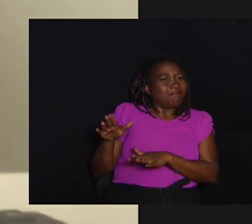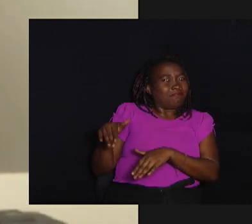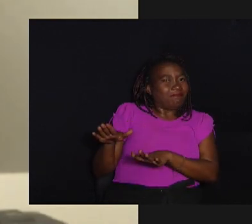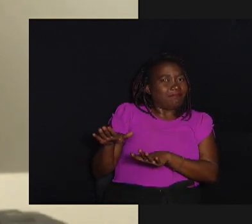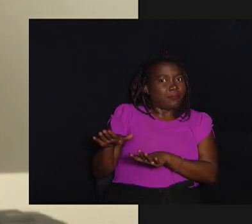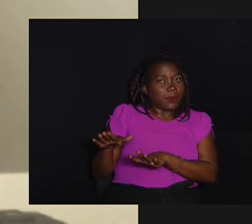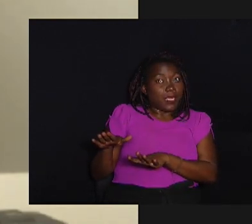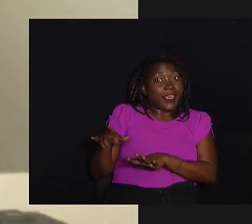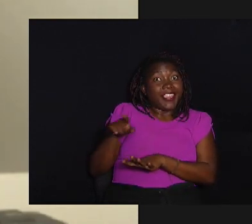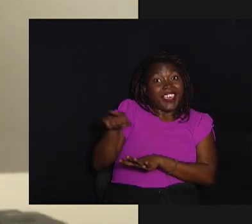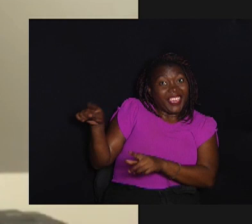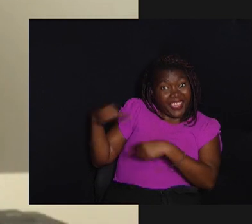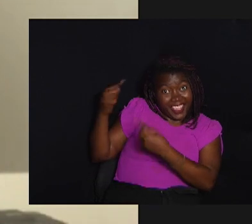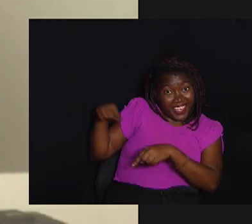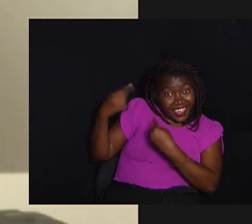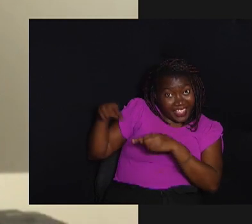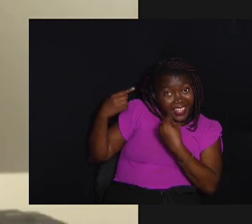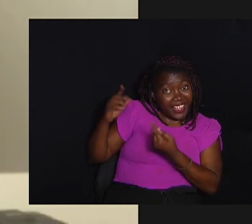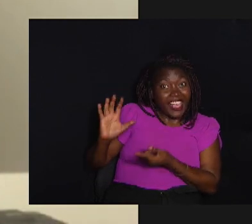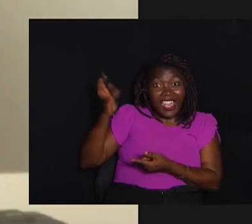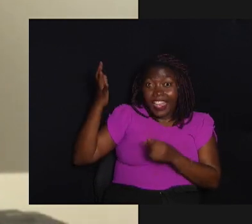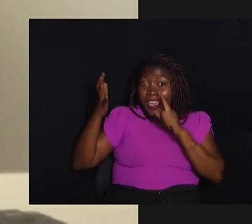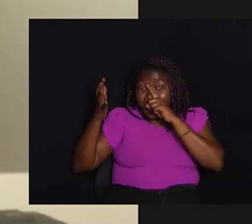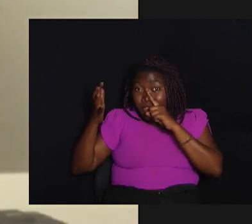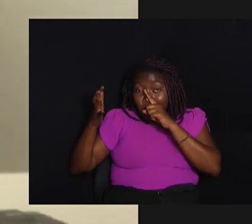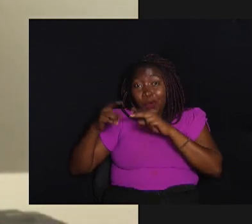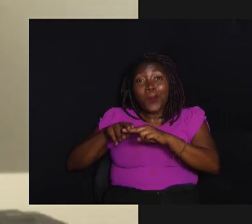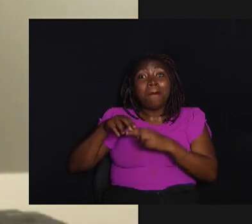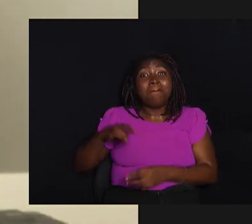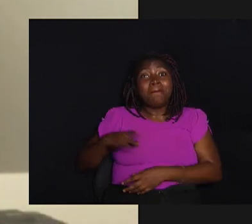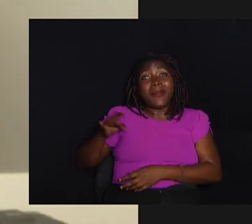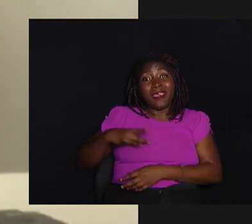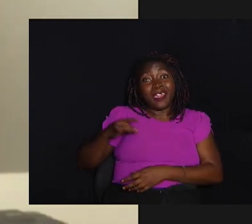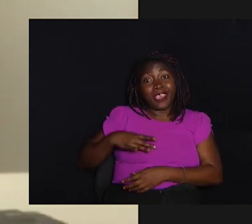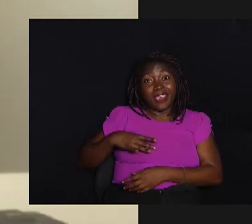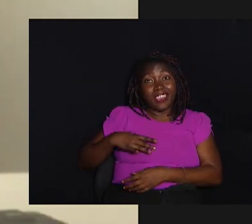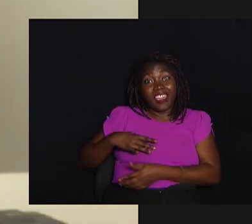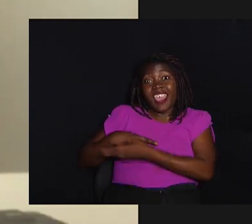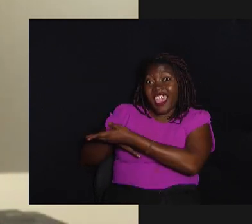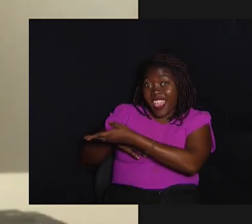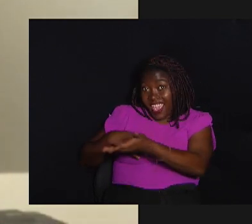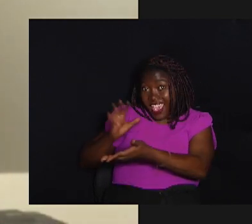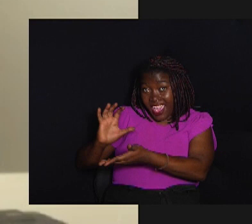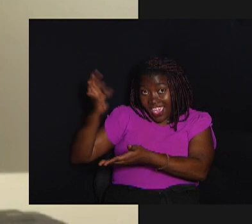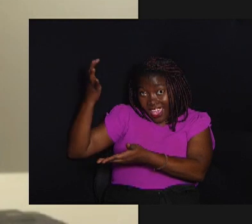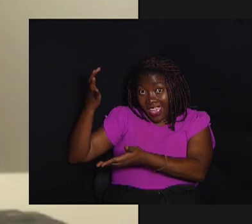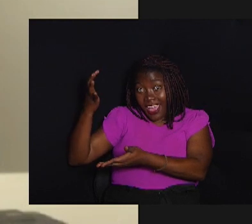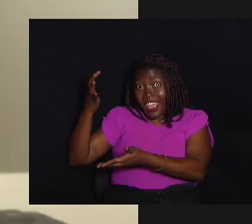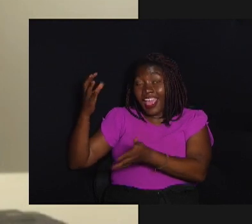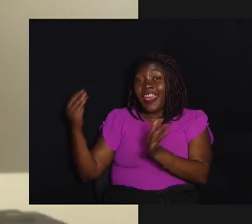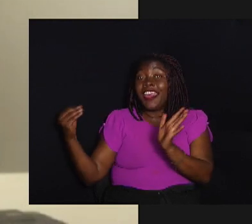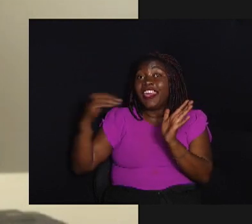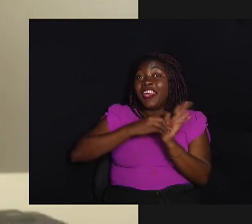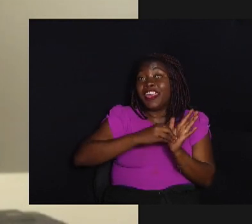maus-tratos que o filho esteja sofrendo, ou alguma situação de risco, por medo dessa situação, dessa denúncia ser enquadrada